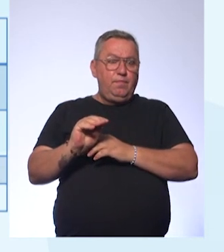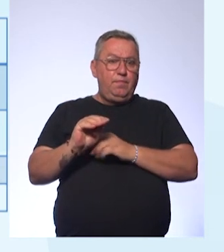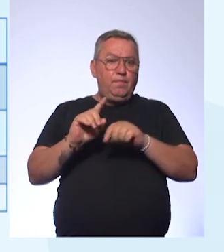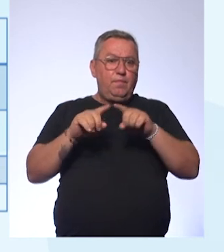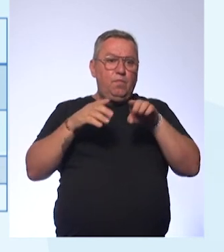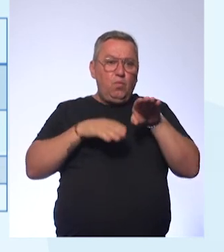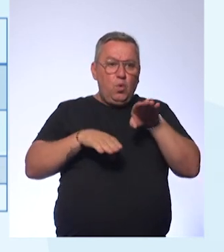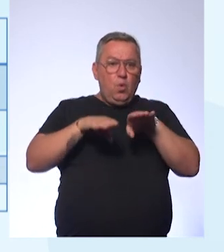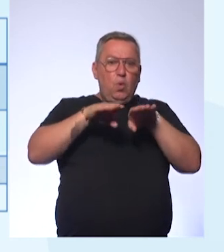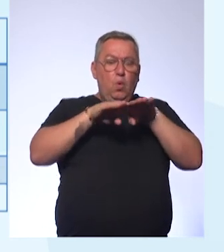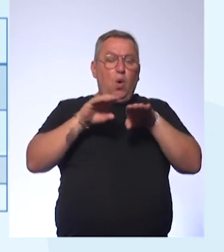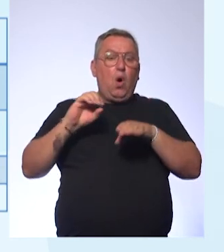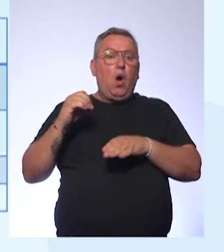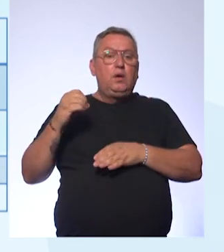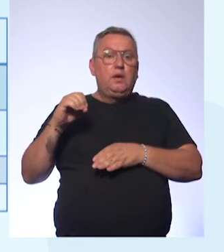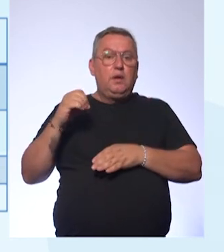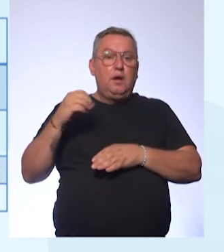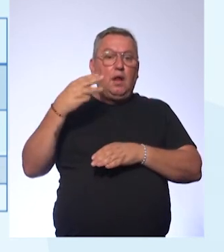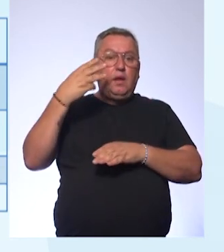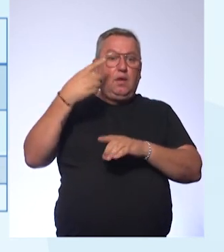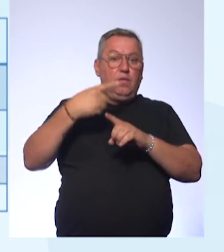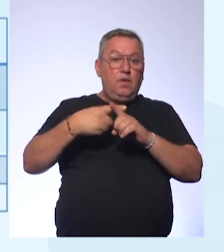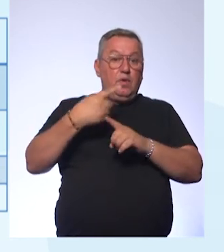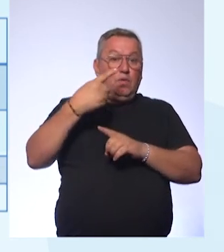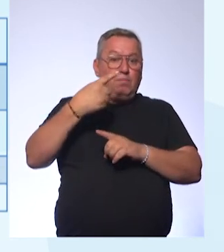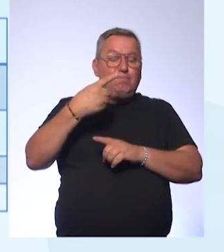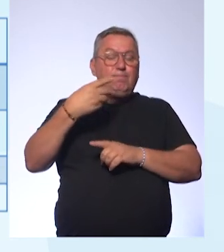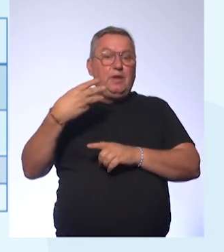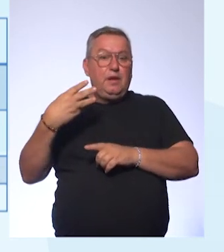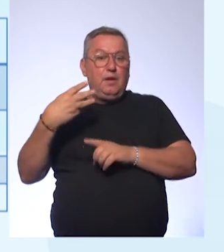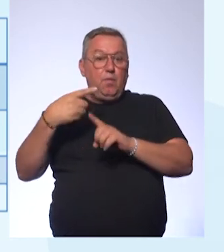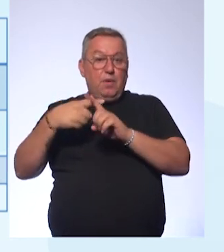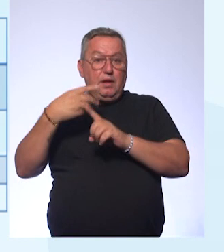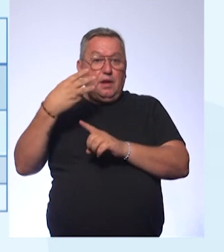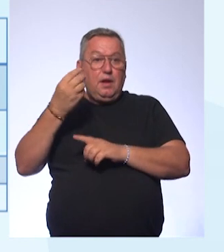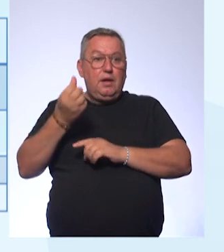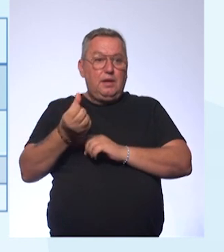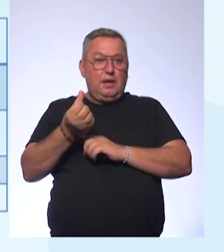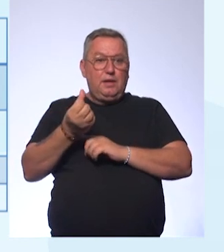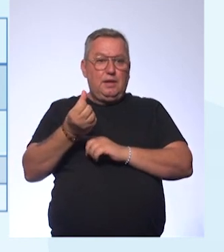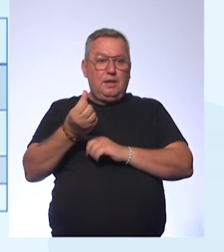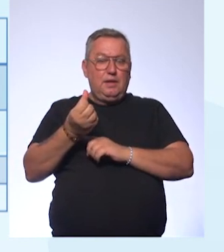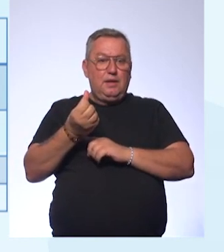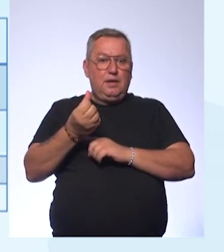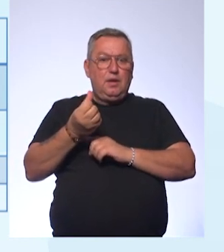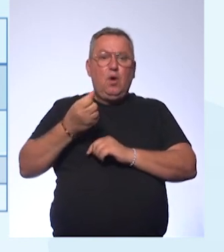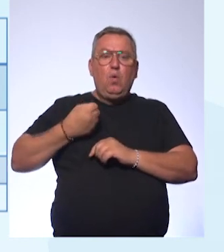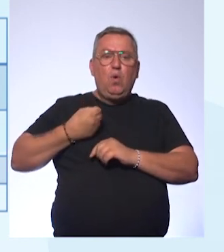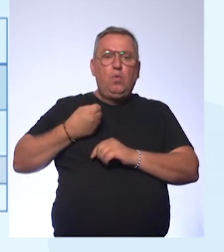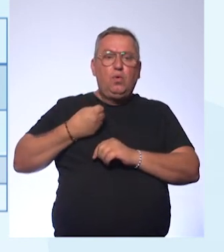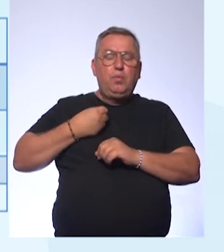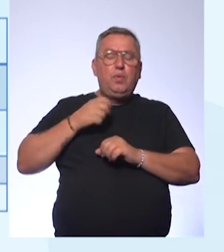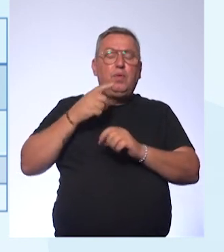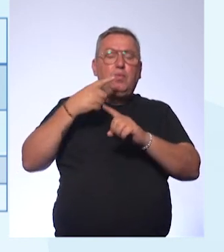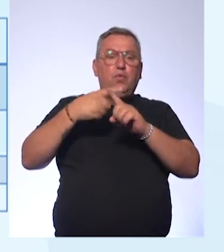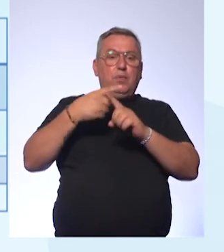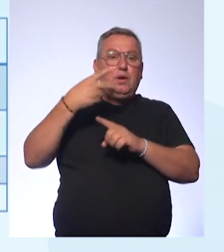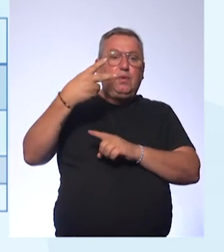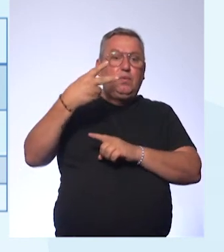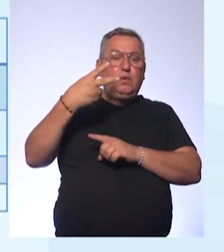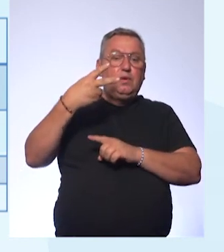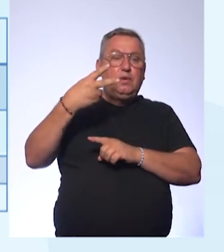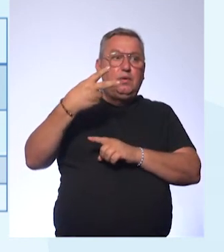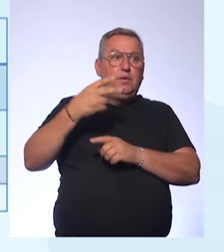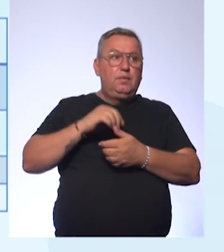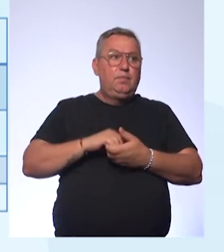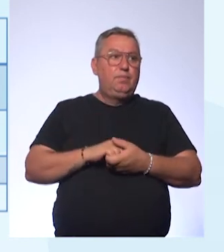Balanceando o oxigênio. 3 vezes 1, 3. Mais 3, 6. Qual o número que multiplica 2, que é igual a